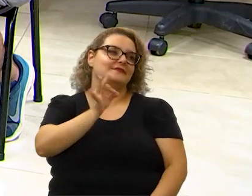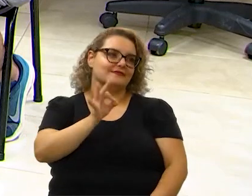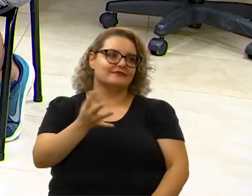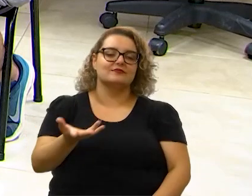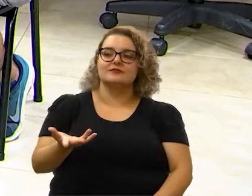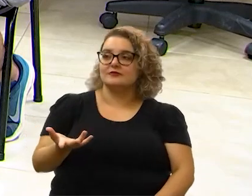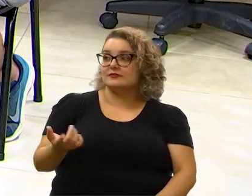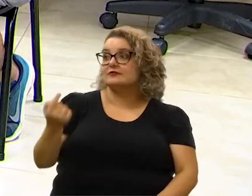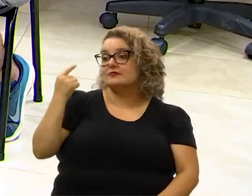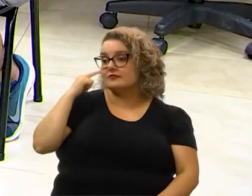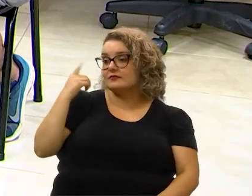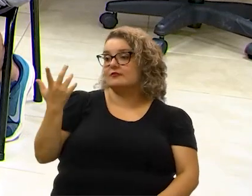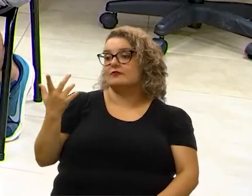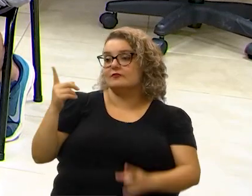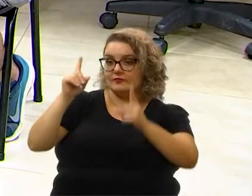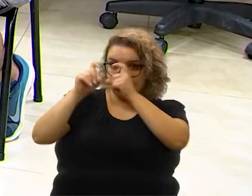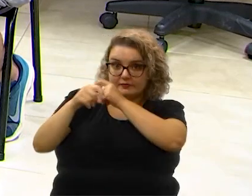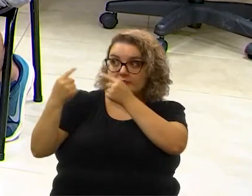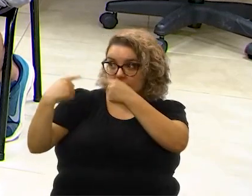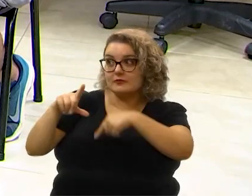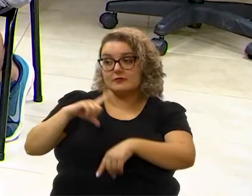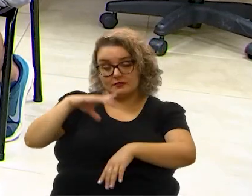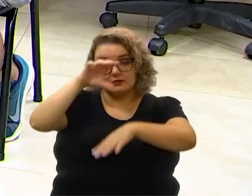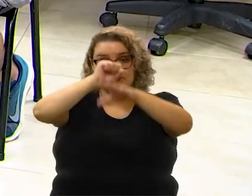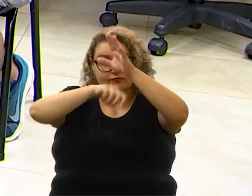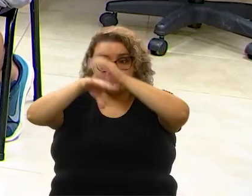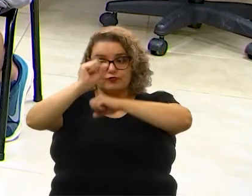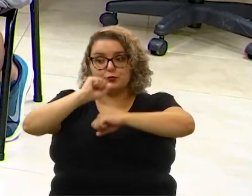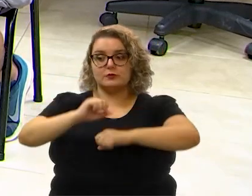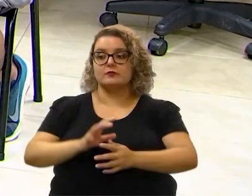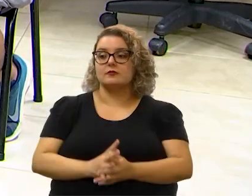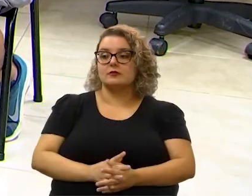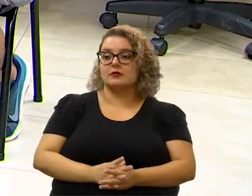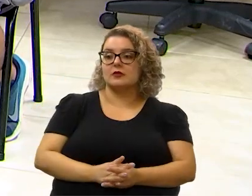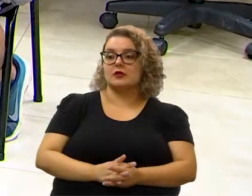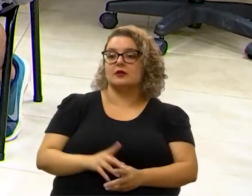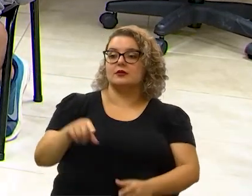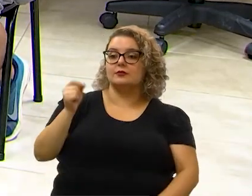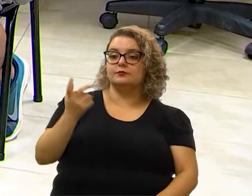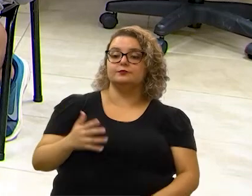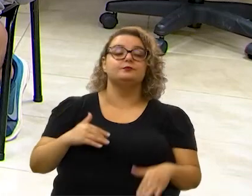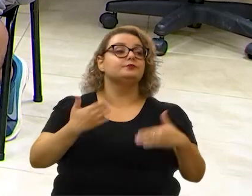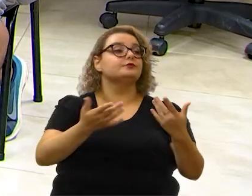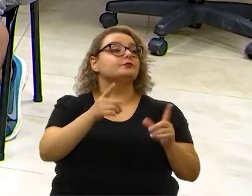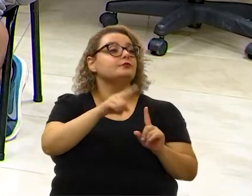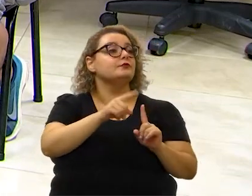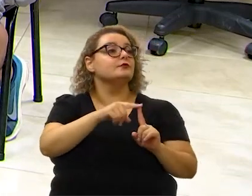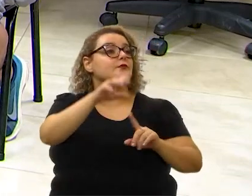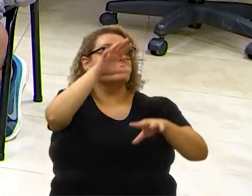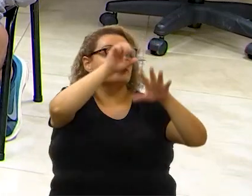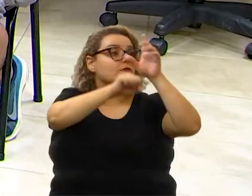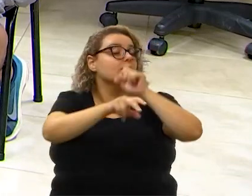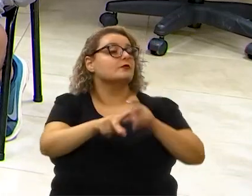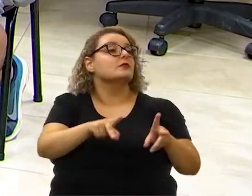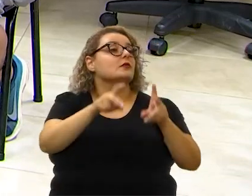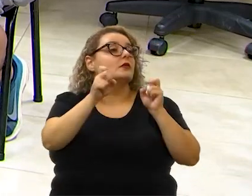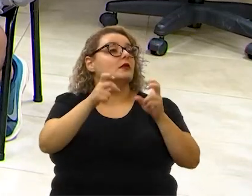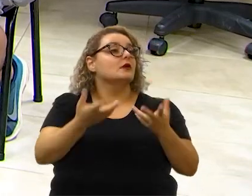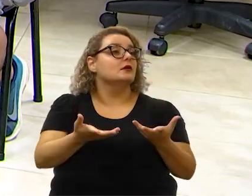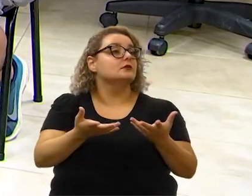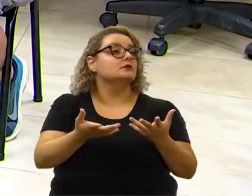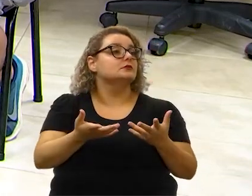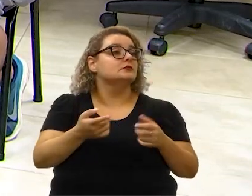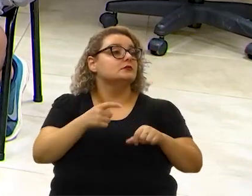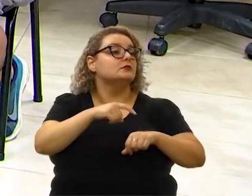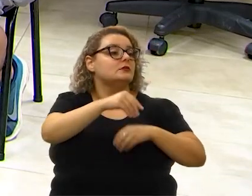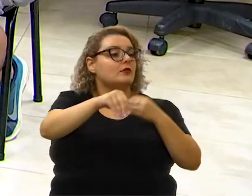certeza. E justamente por pensarmos que onde tem desafio tem aprendizado, aí nós optamos Qual o pelo peão. tipo de aprendizado que você detectou, não